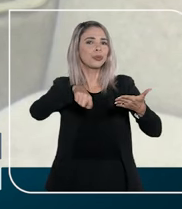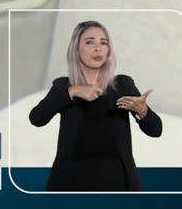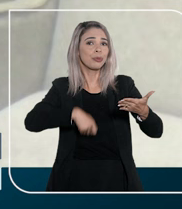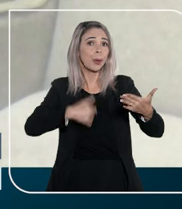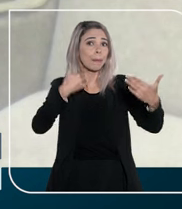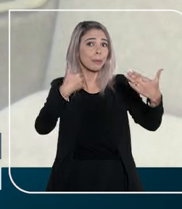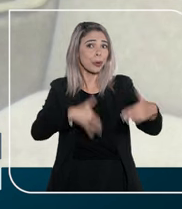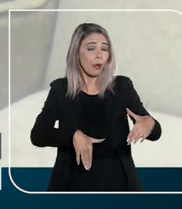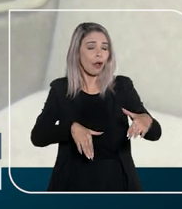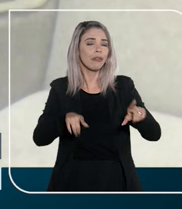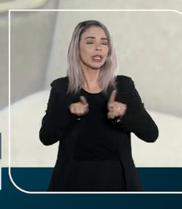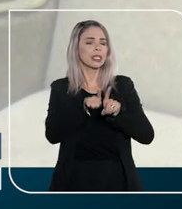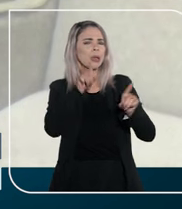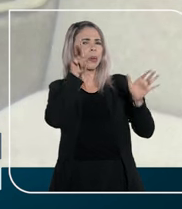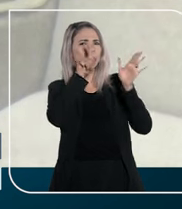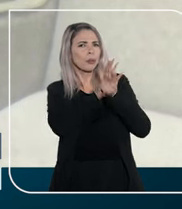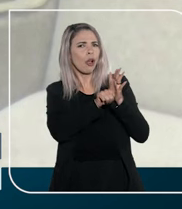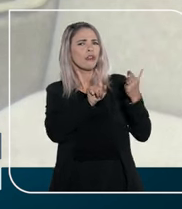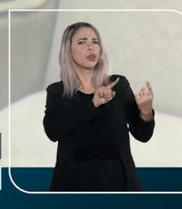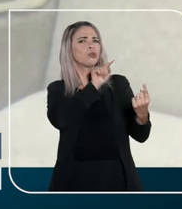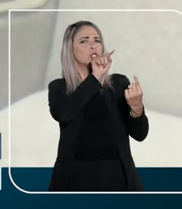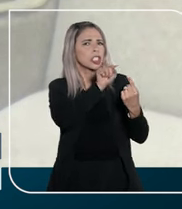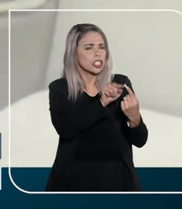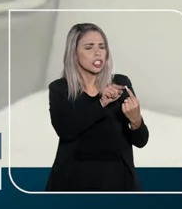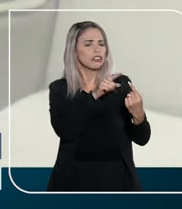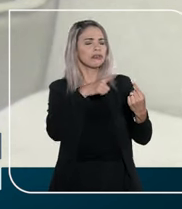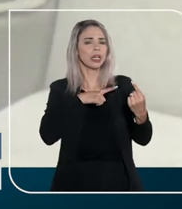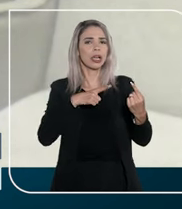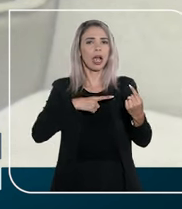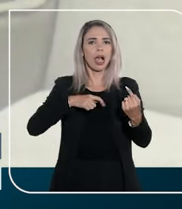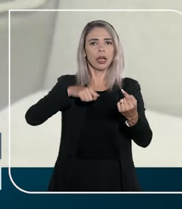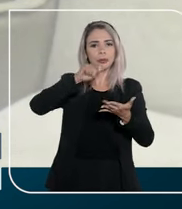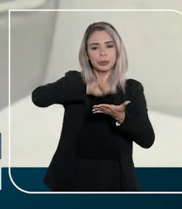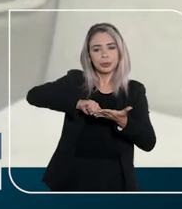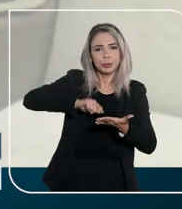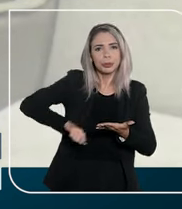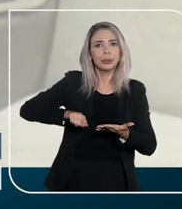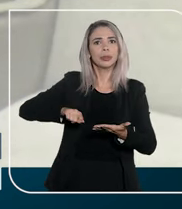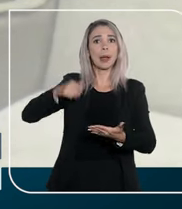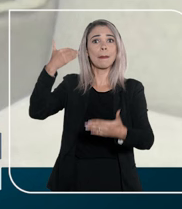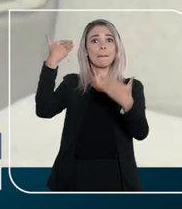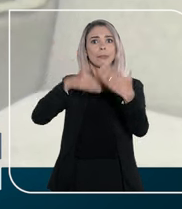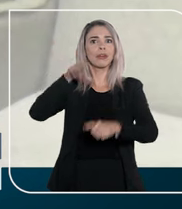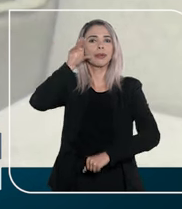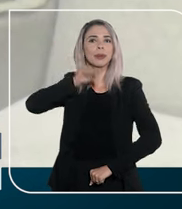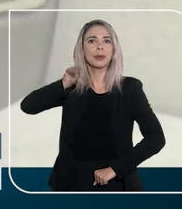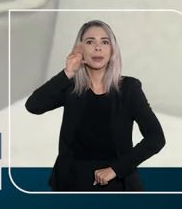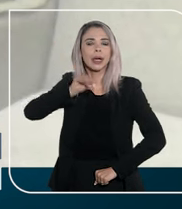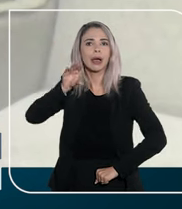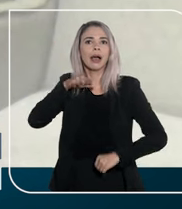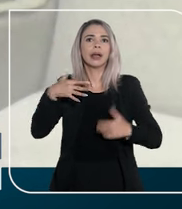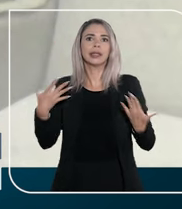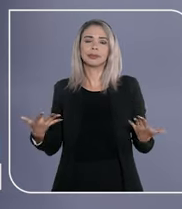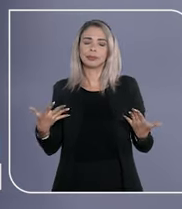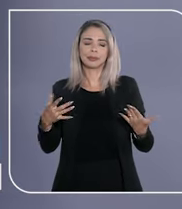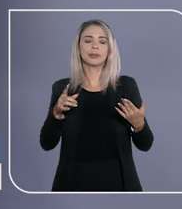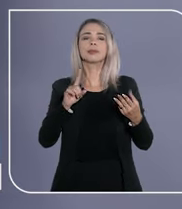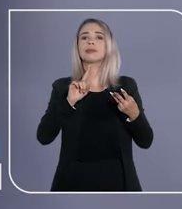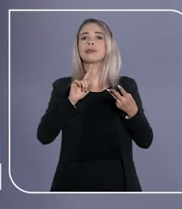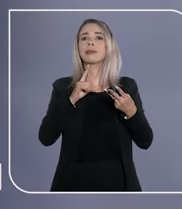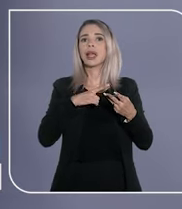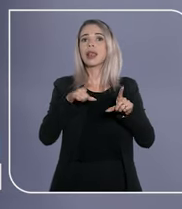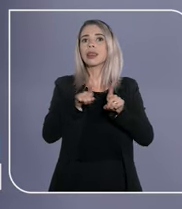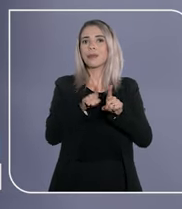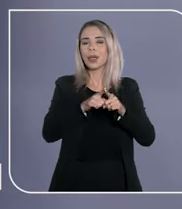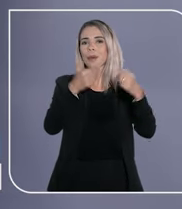provas objetivas, provas discursivas, provas práticas, provas orais. também na fase de títulos. E o terceiro